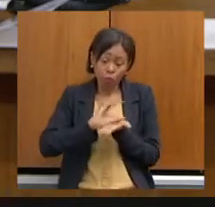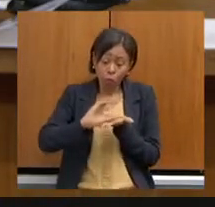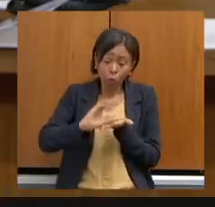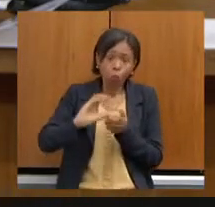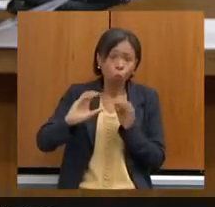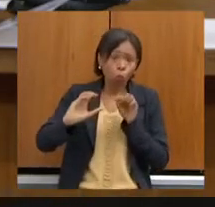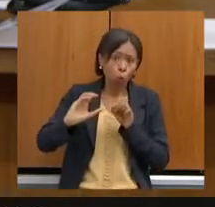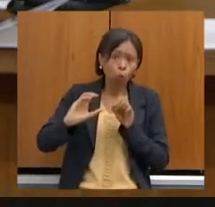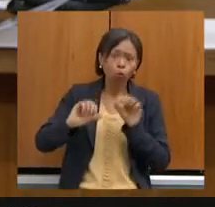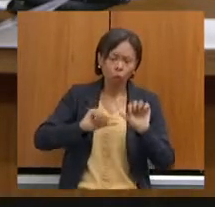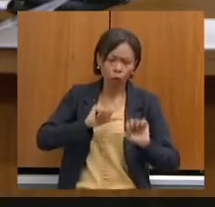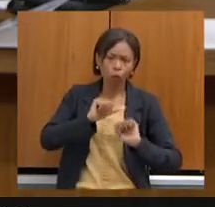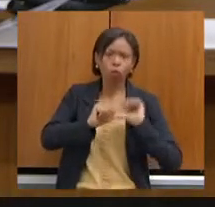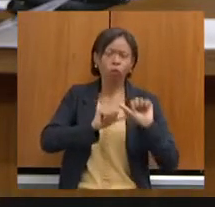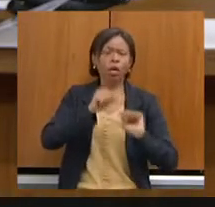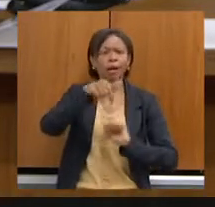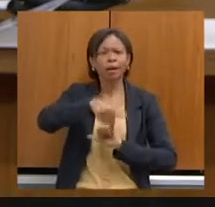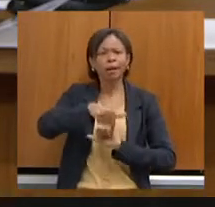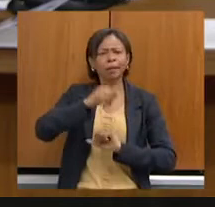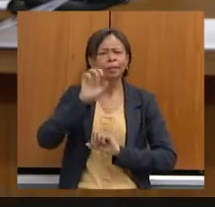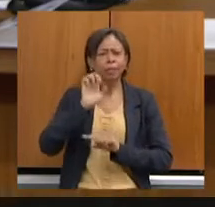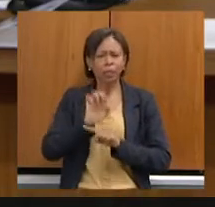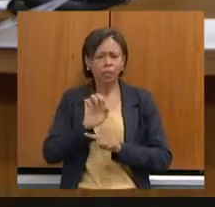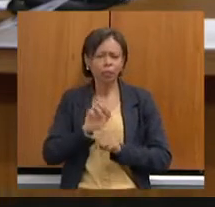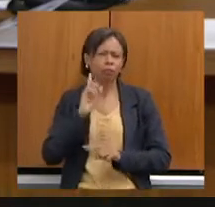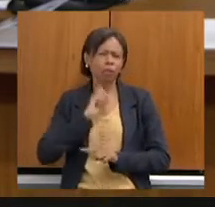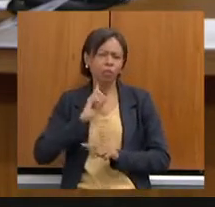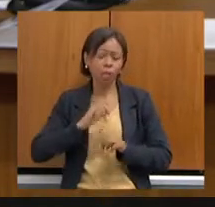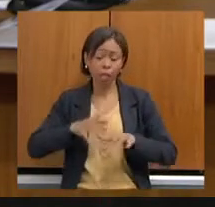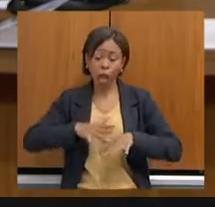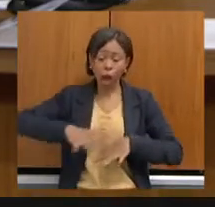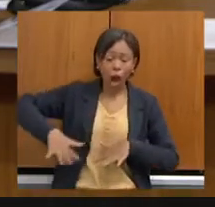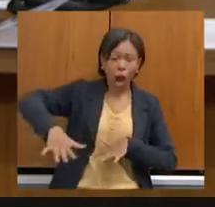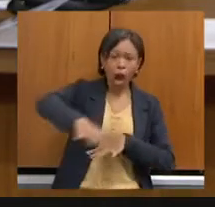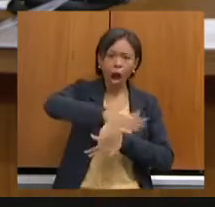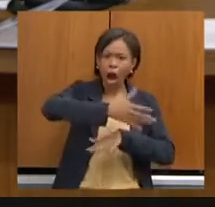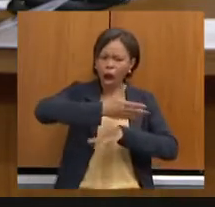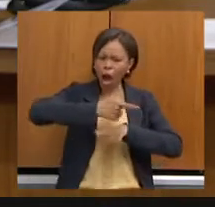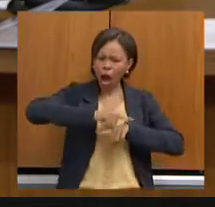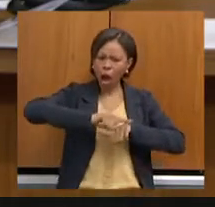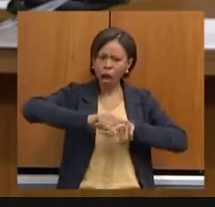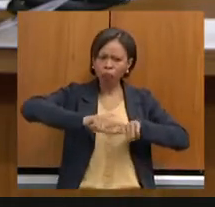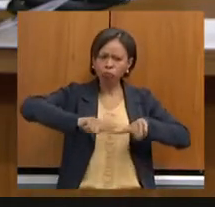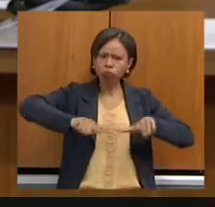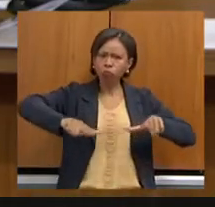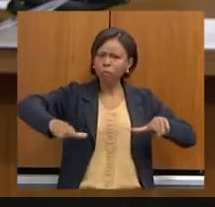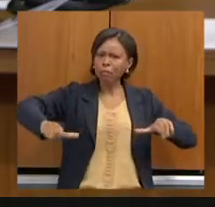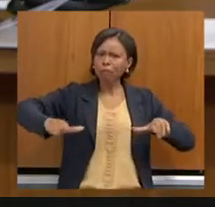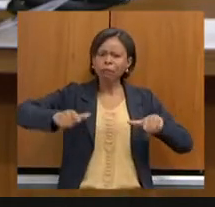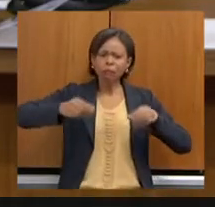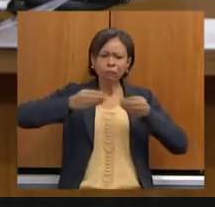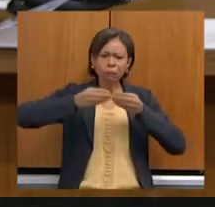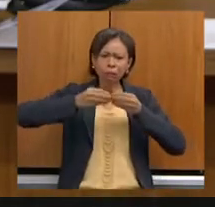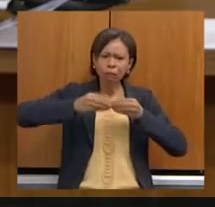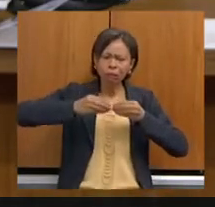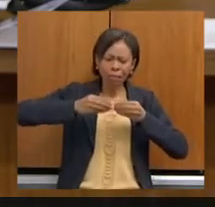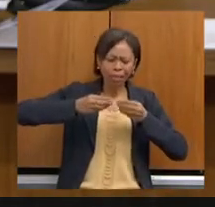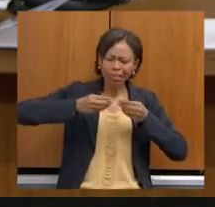nós temos aqui no estado uma área muito grande passar e nós precisamos